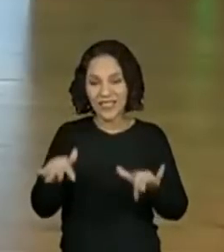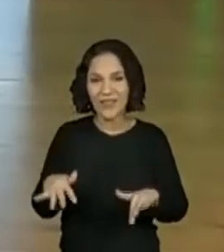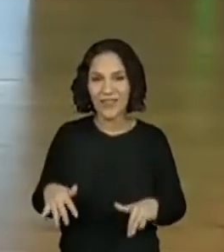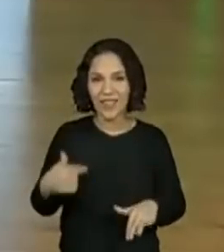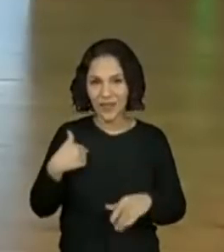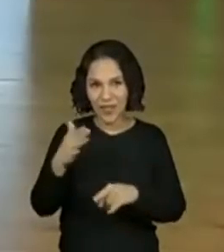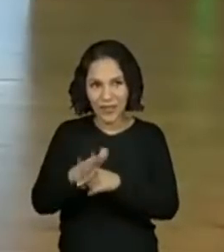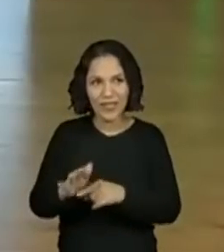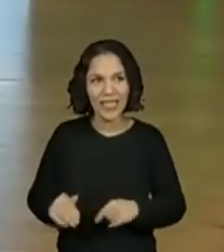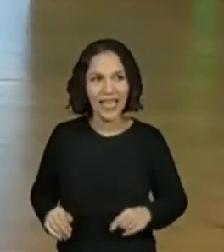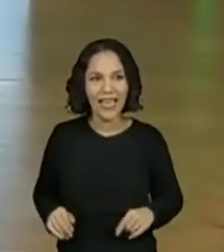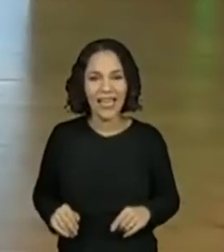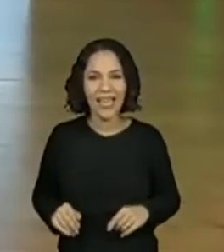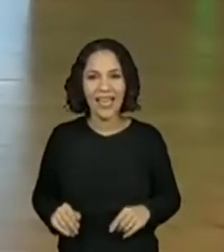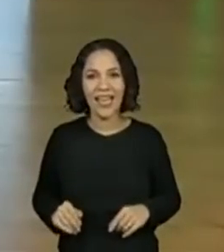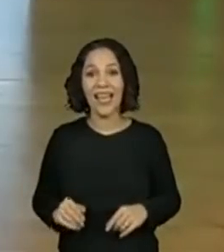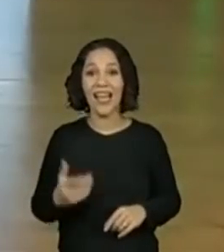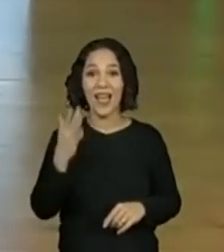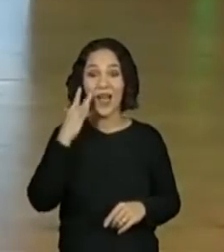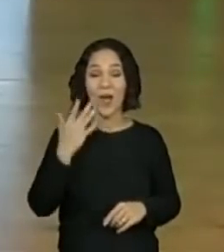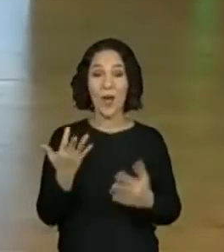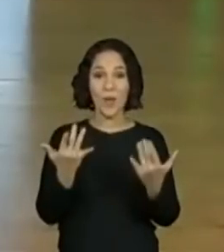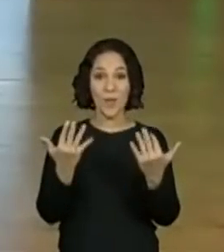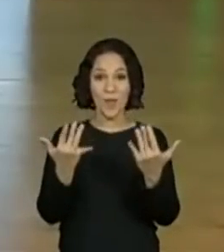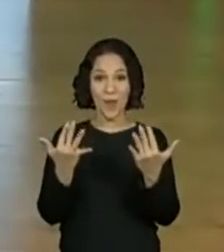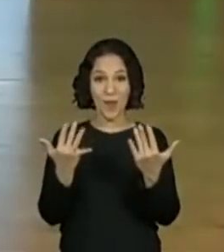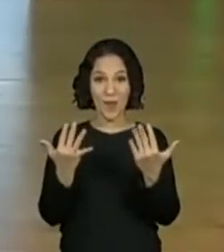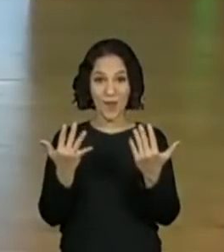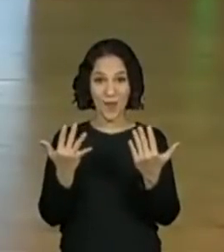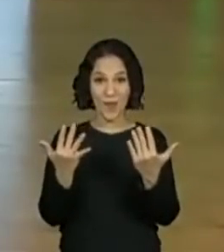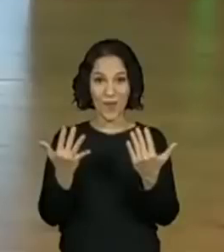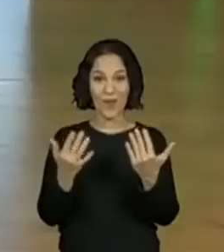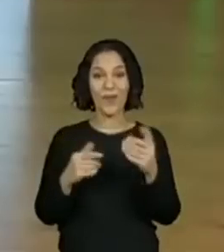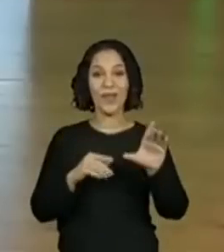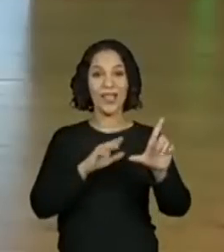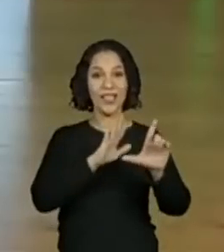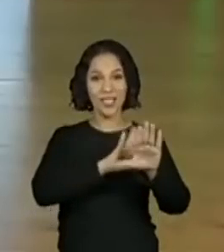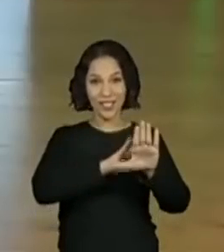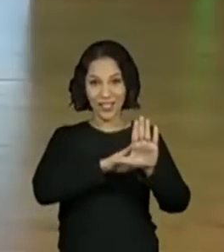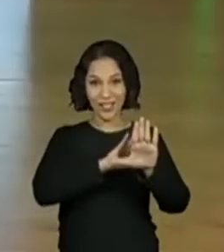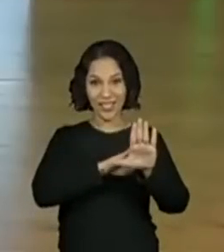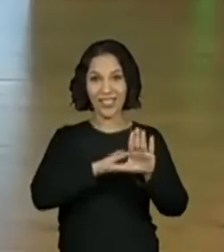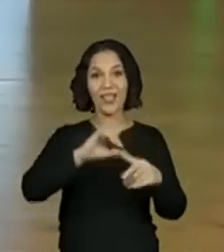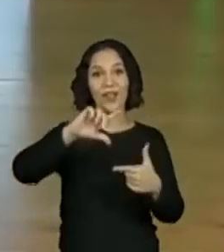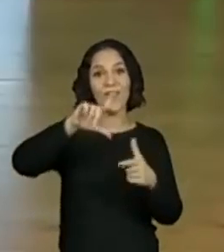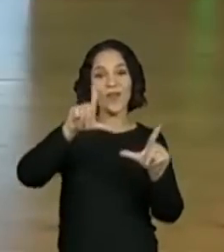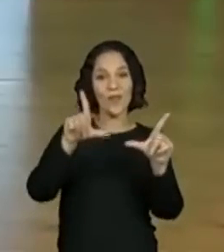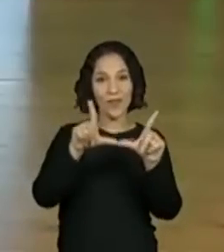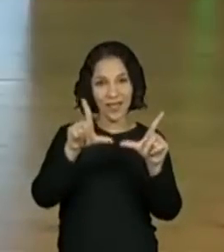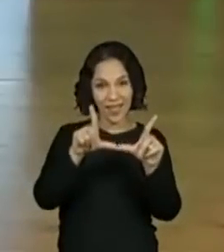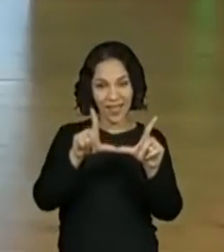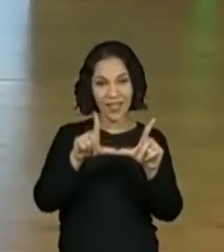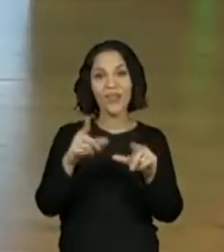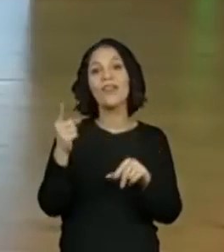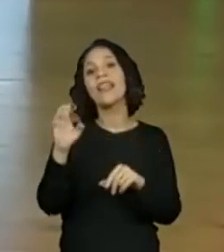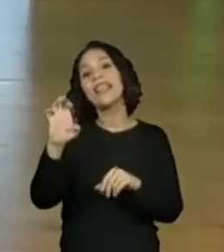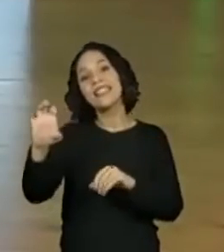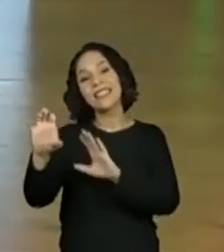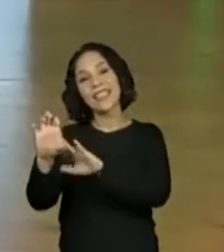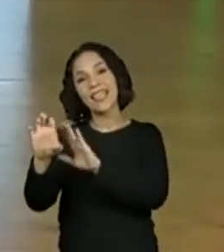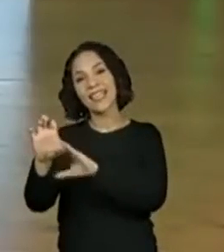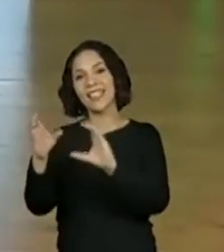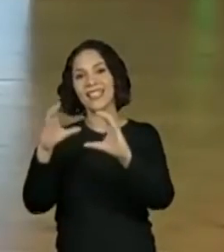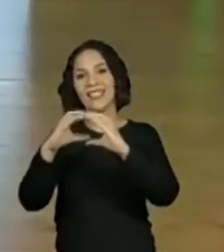vou te ajudar. É, mão direita no quadrado de novo. O que mais? Mão esquerda no círculo, a Pro colocou lá.